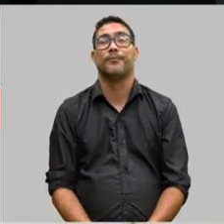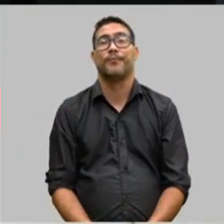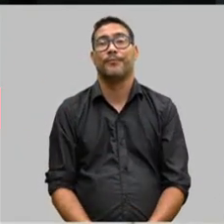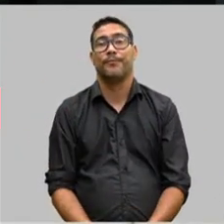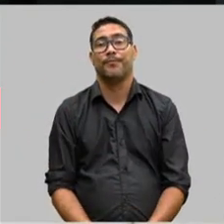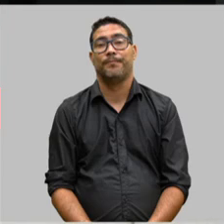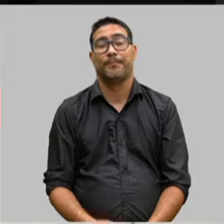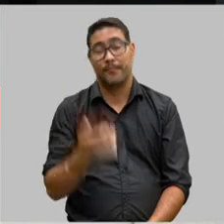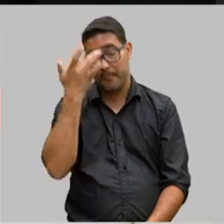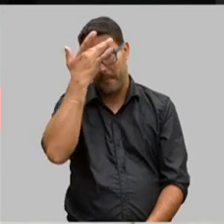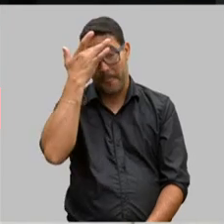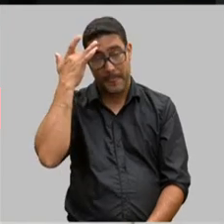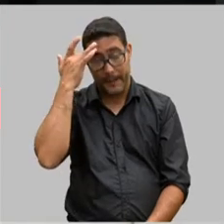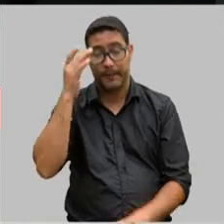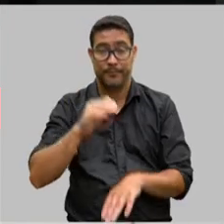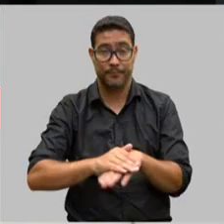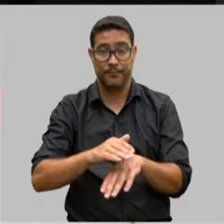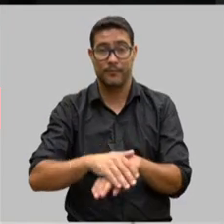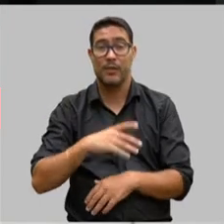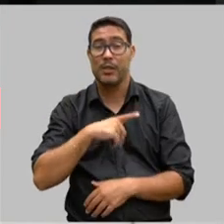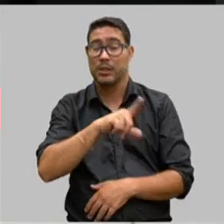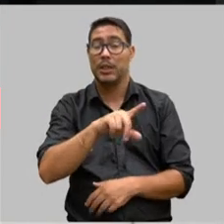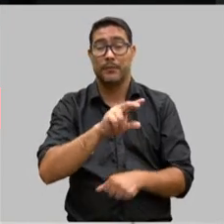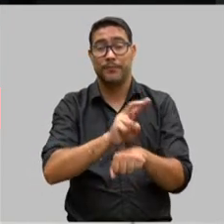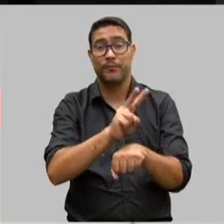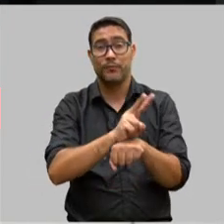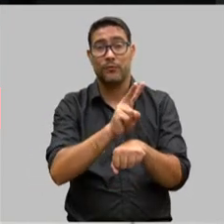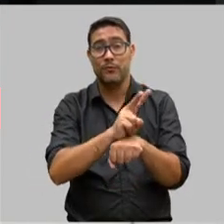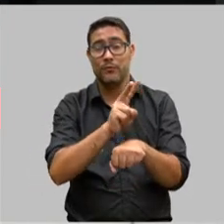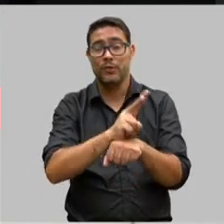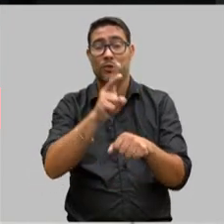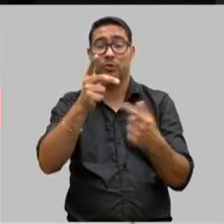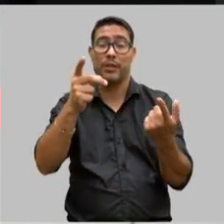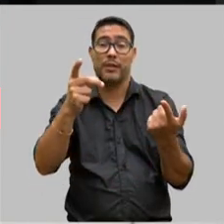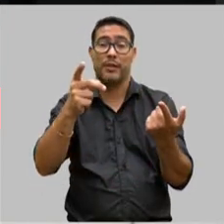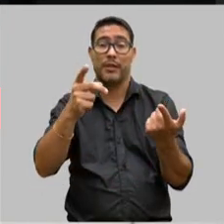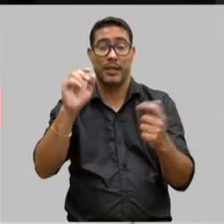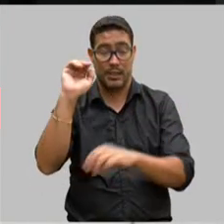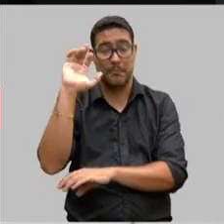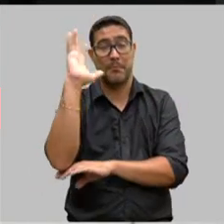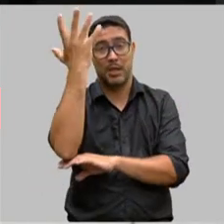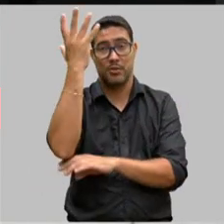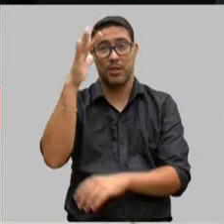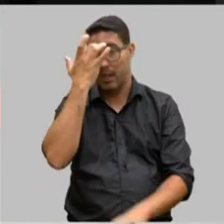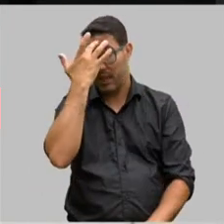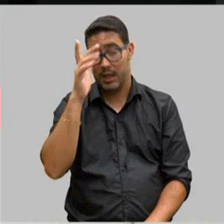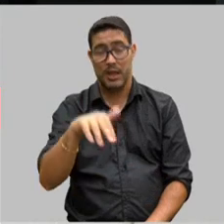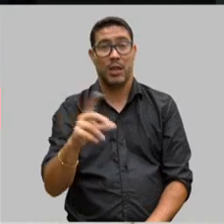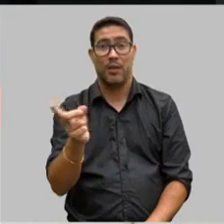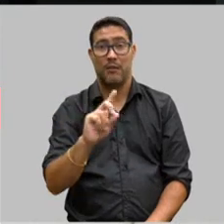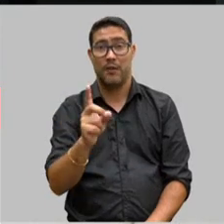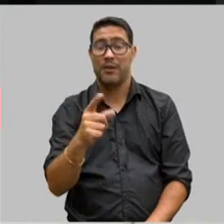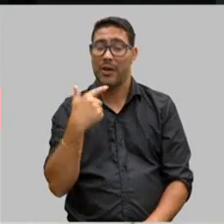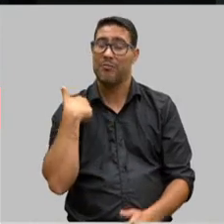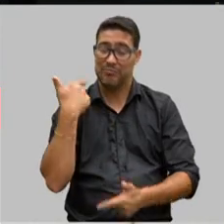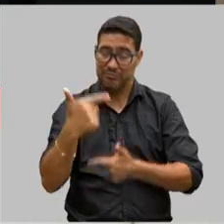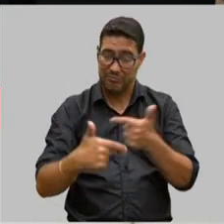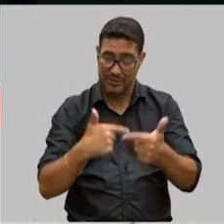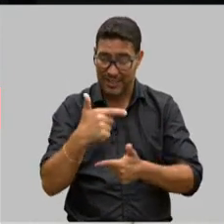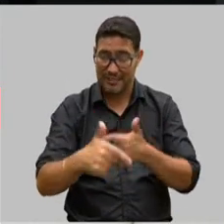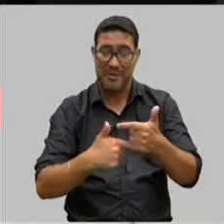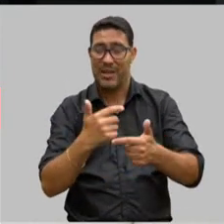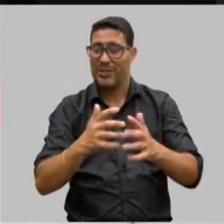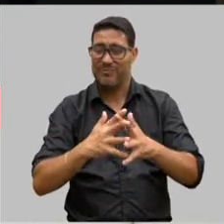Pessoal, para obter projeções climáticas, não é fácil. O trabalho é bem complexo e